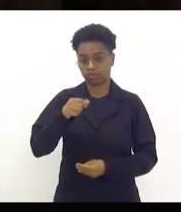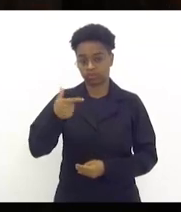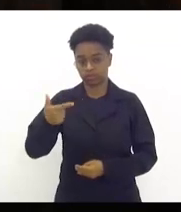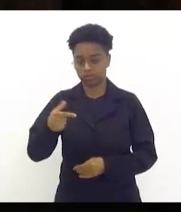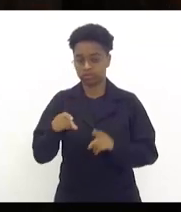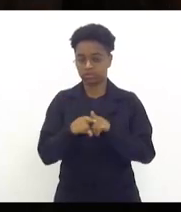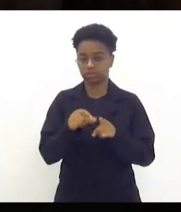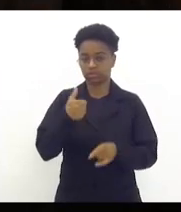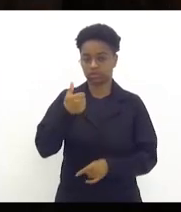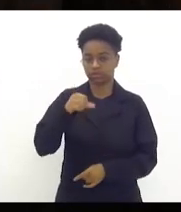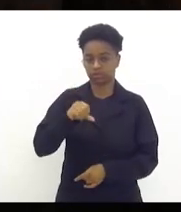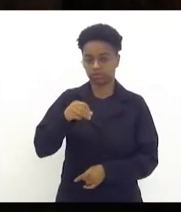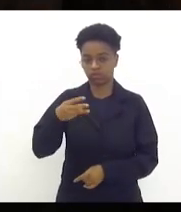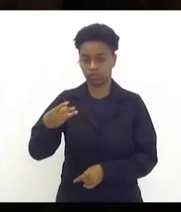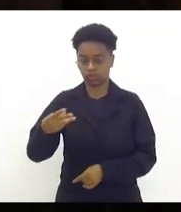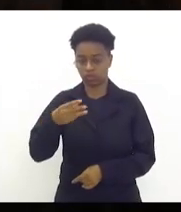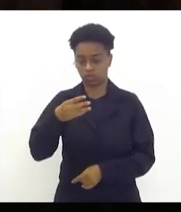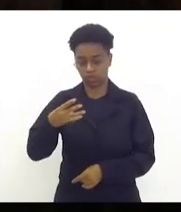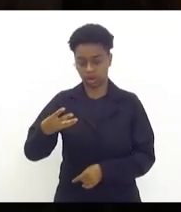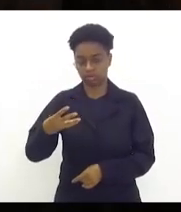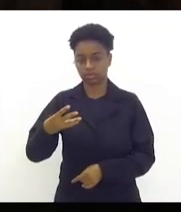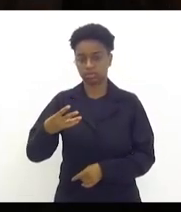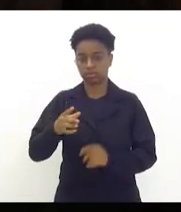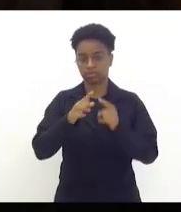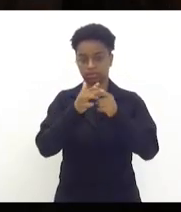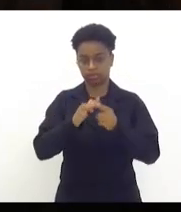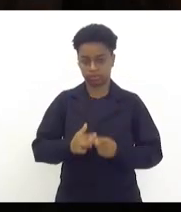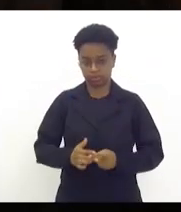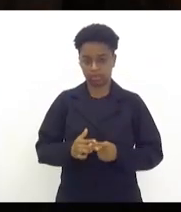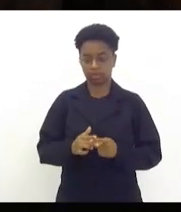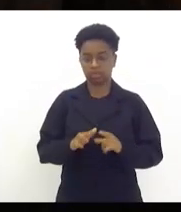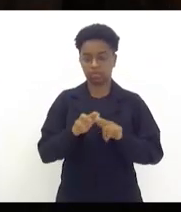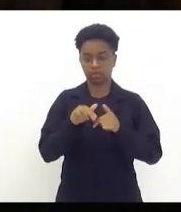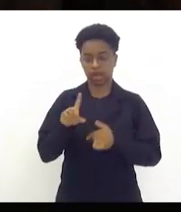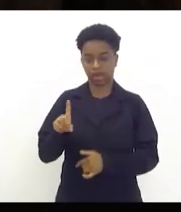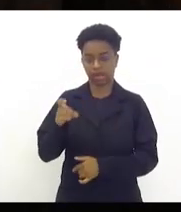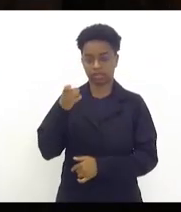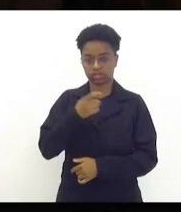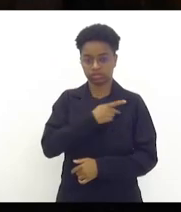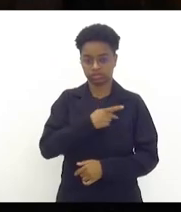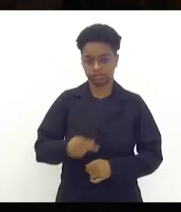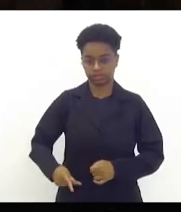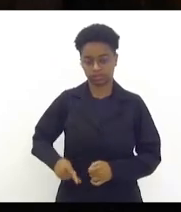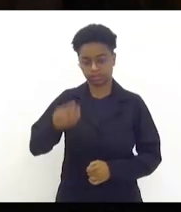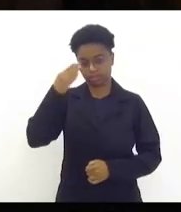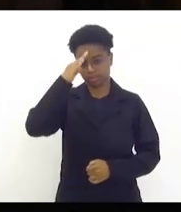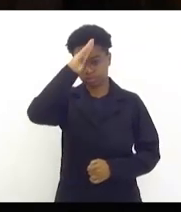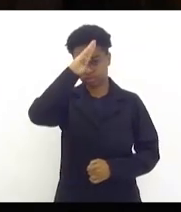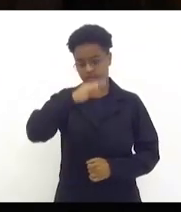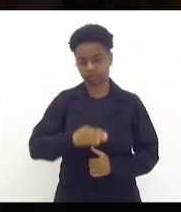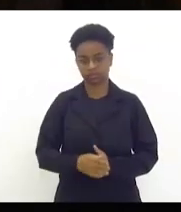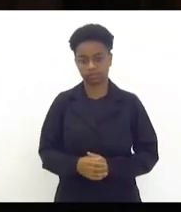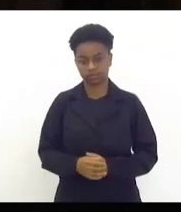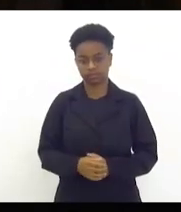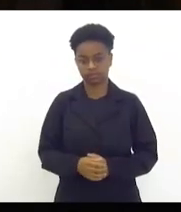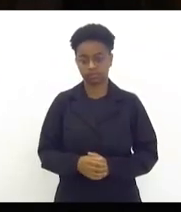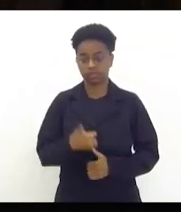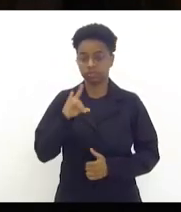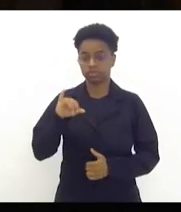194, editadas pelo então presidente Bolsonaro, em